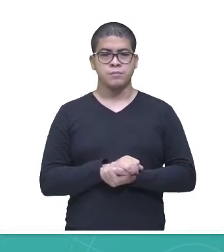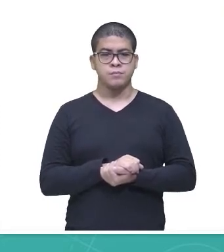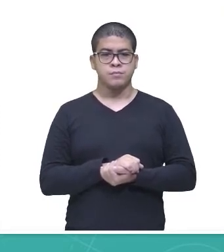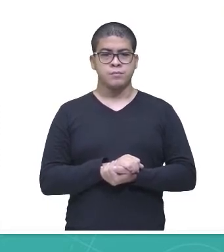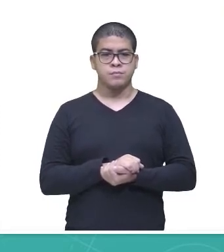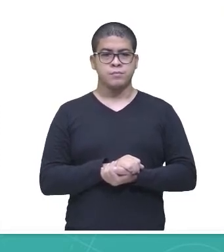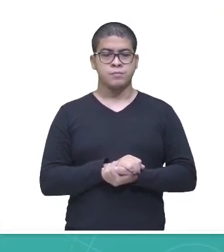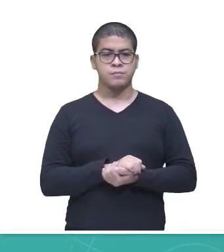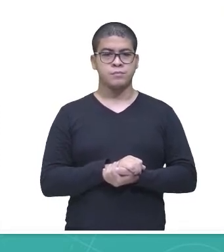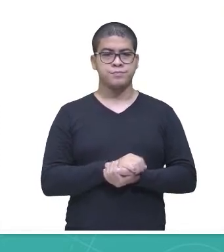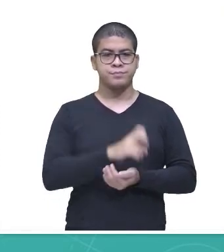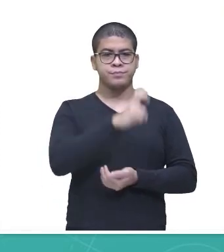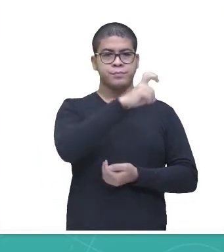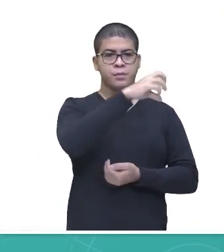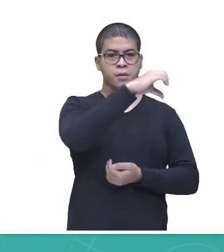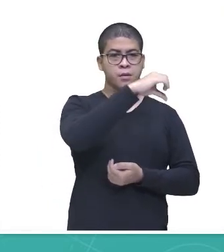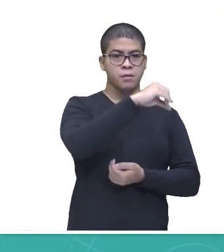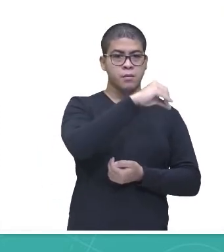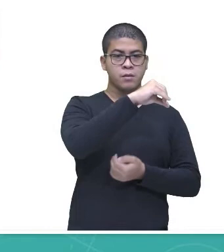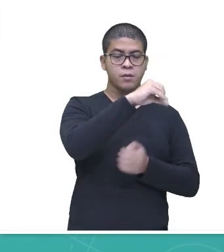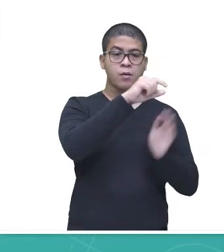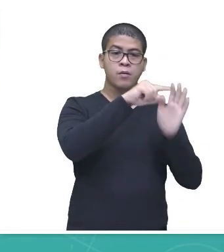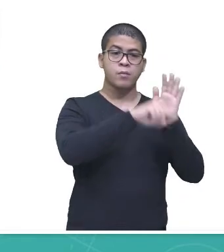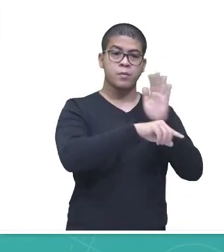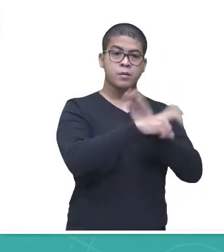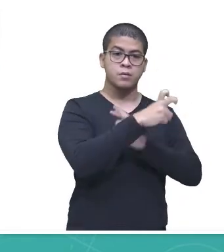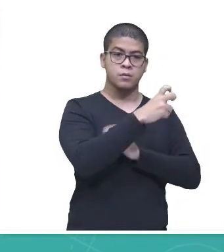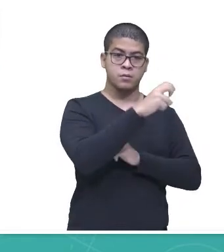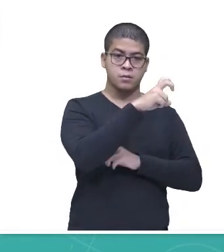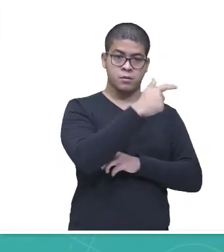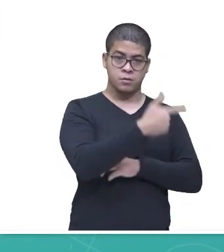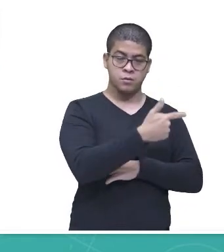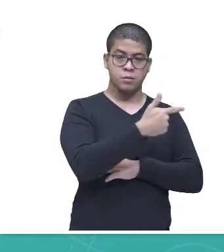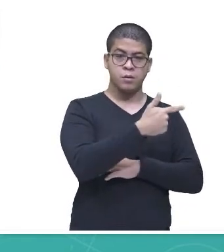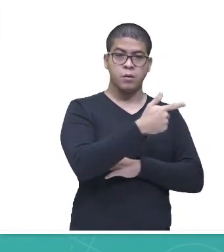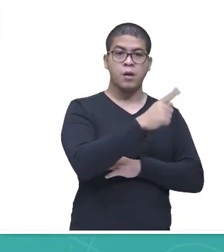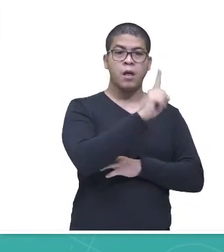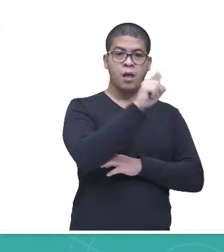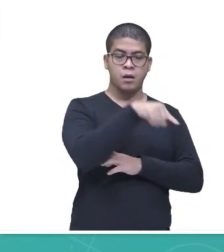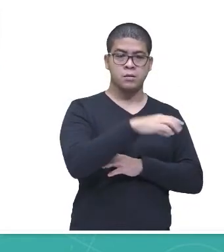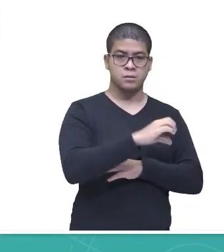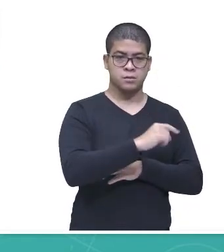9 menos 2, que é 7. 5 menos 5, que é 0, como eu falei no outro